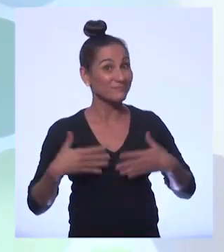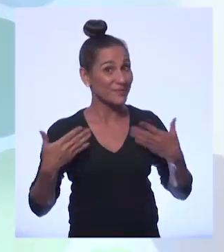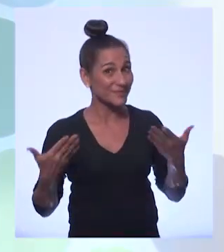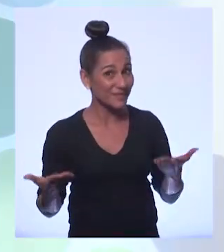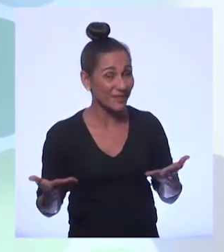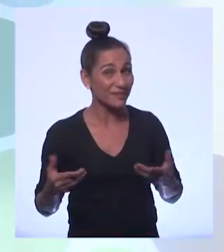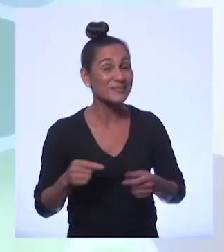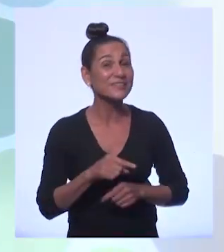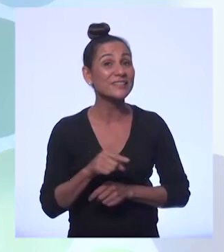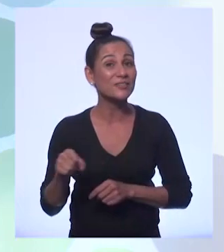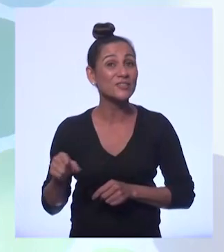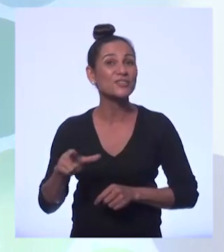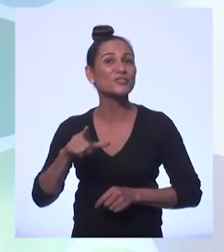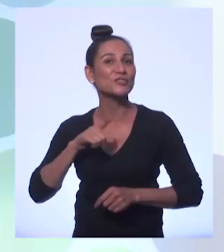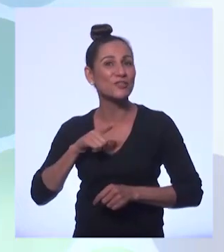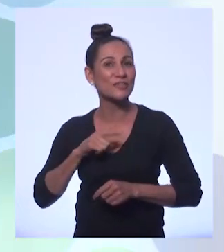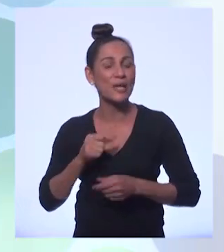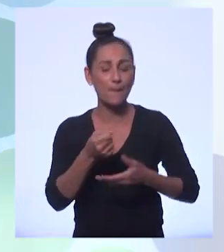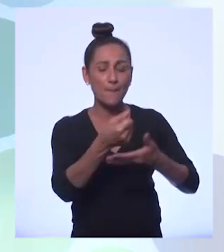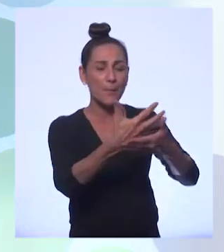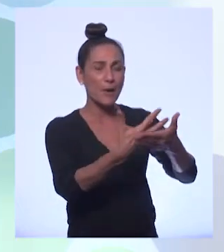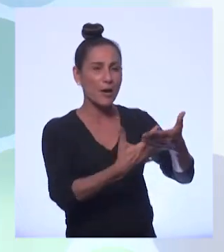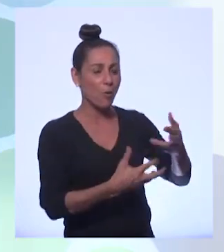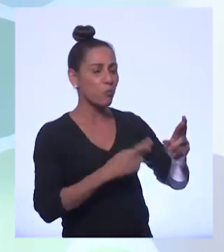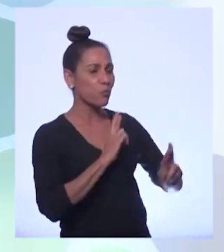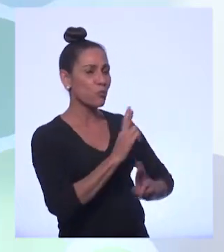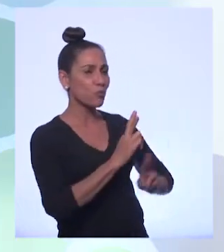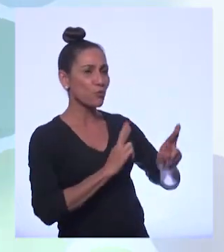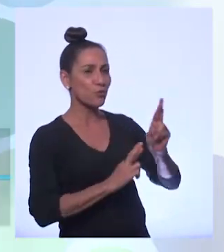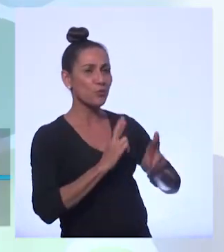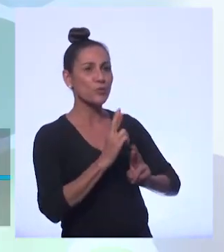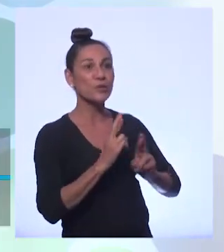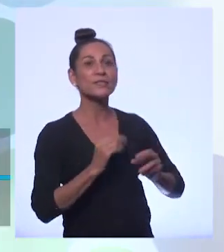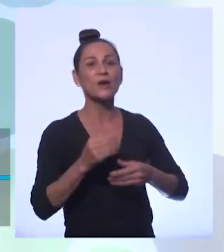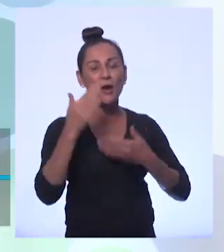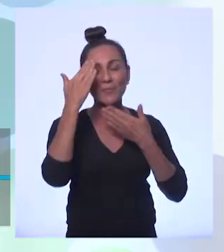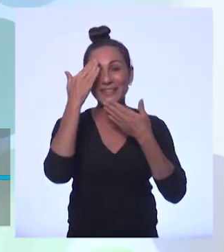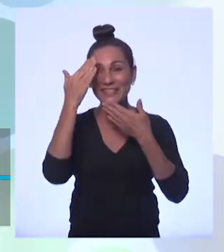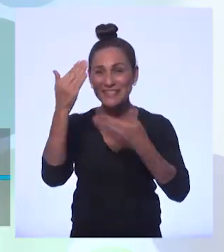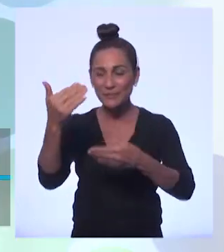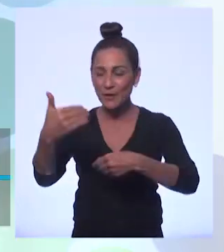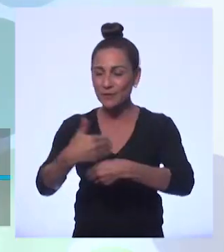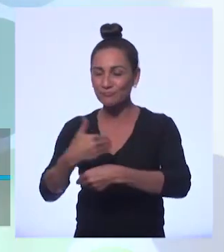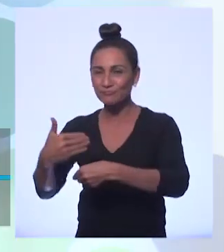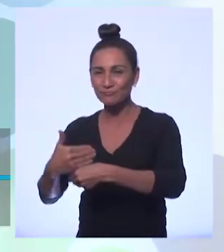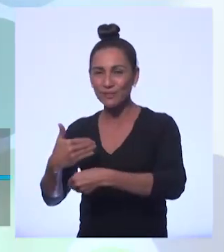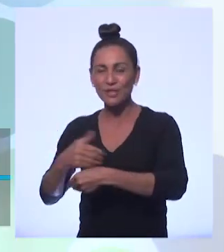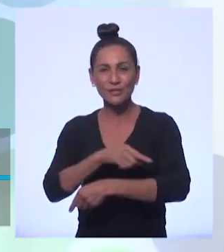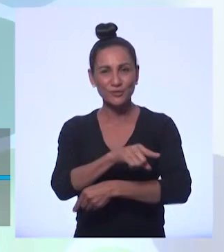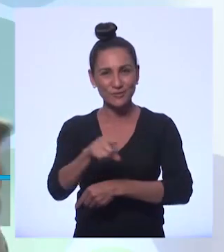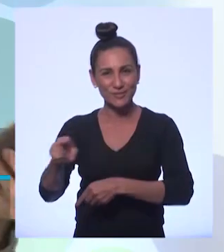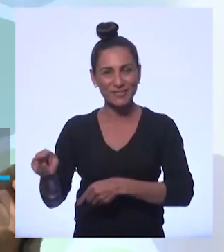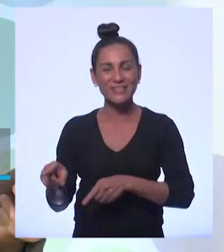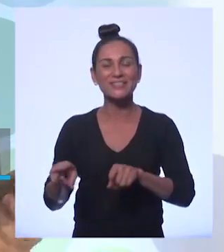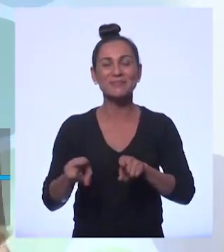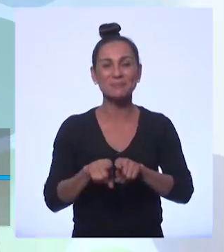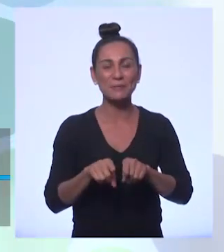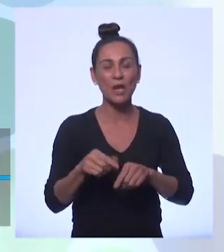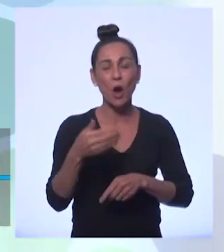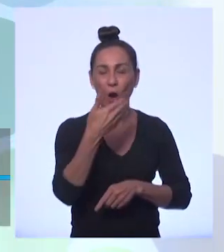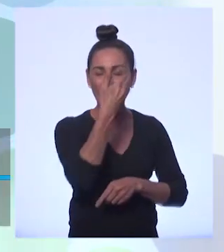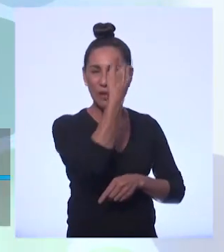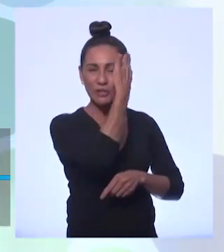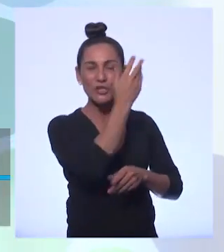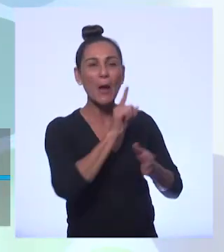Pessoal, a gente teve aqui bastante interação no chat. Eu quero começar, então, já agradecendo a contribuição de todos vocês. Olha, Ti,